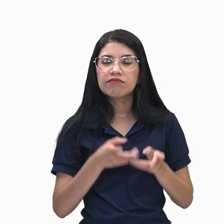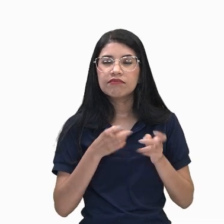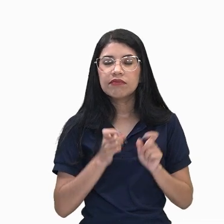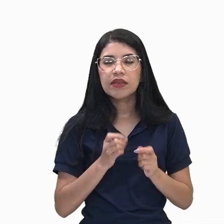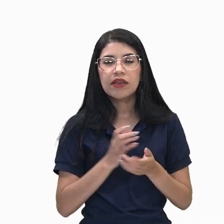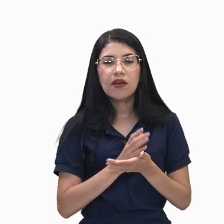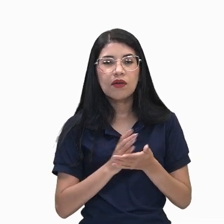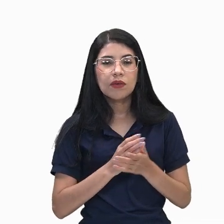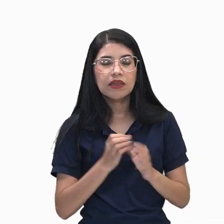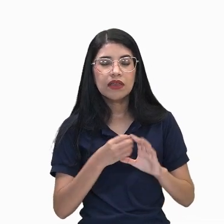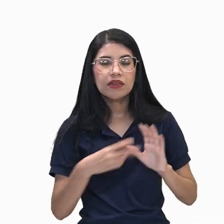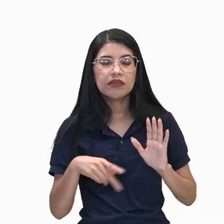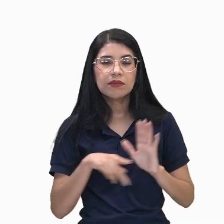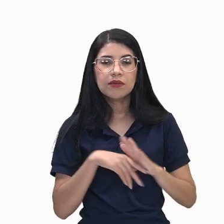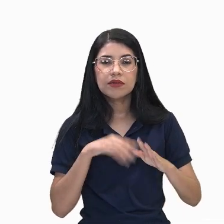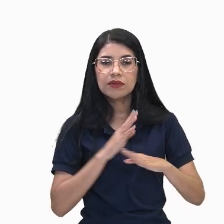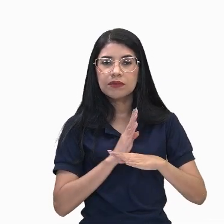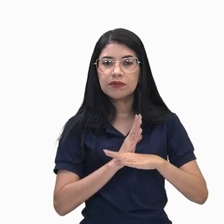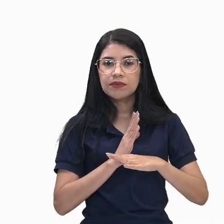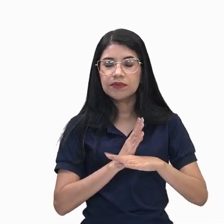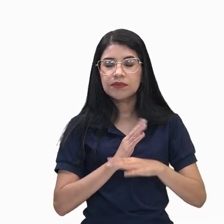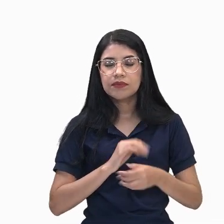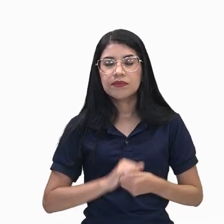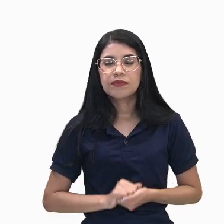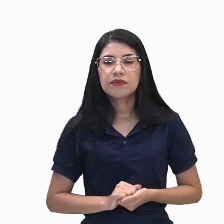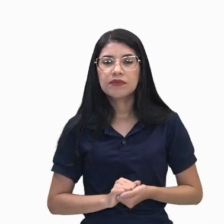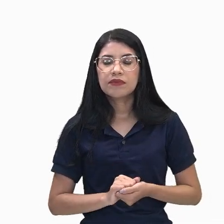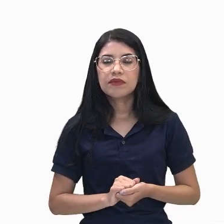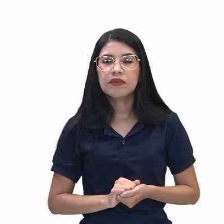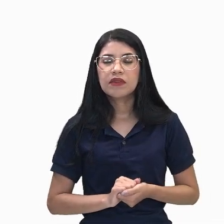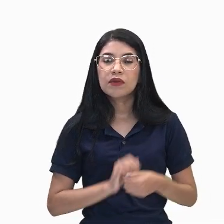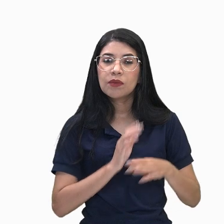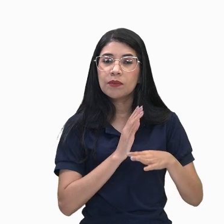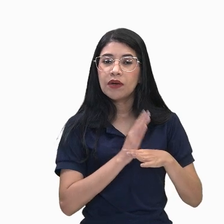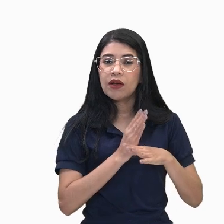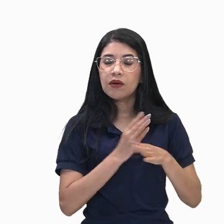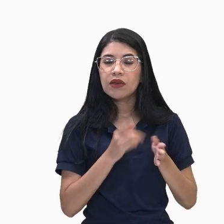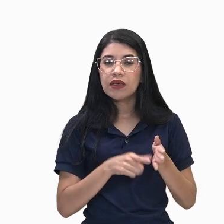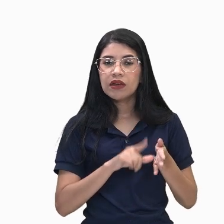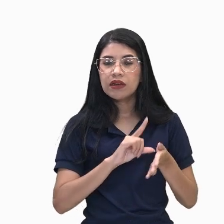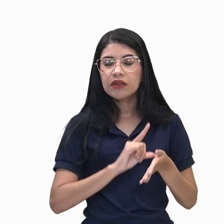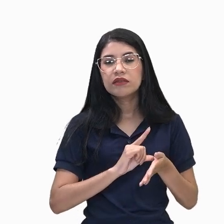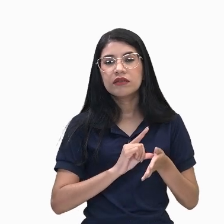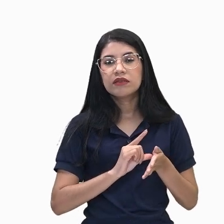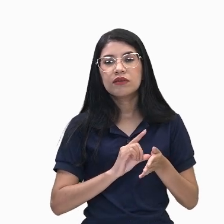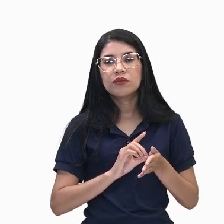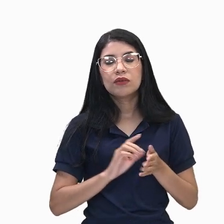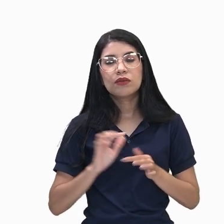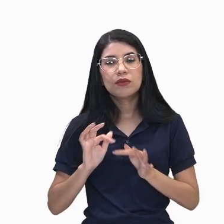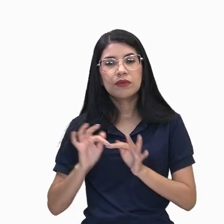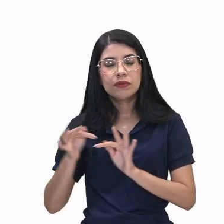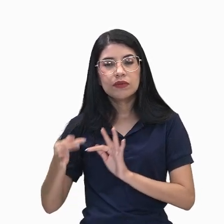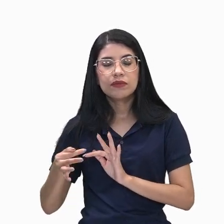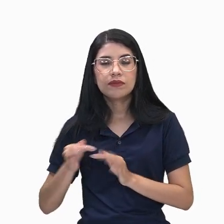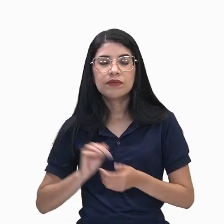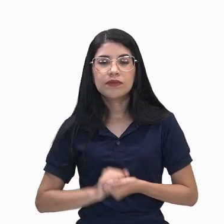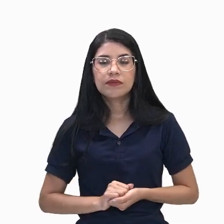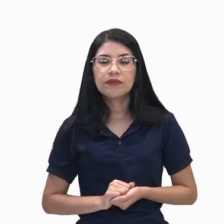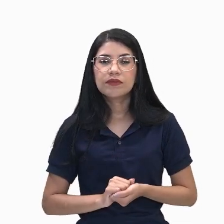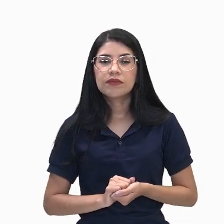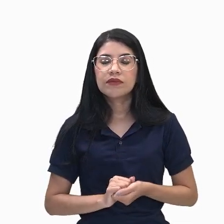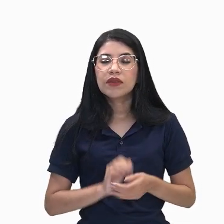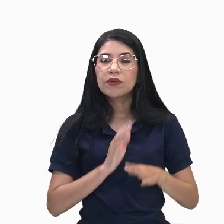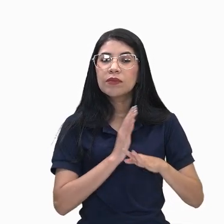do barroco, aquele movimento literário que veio antes. Então, vamos ver o barroco, o que é que